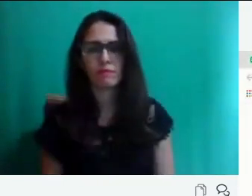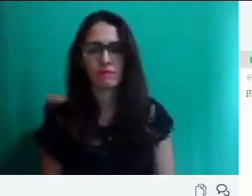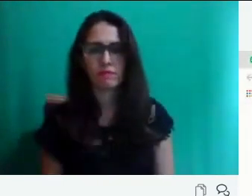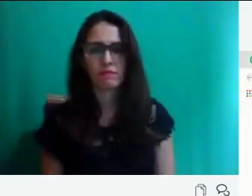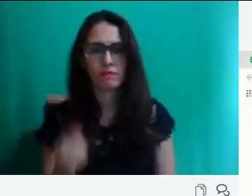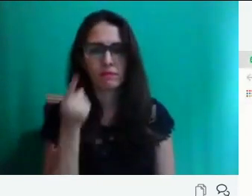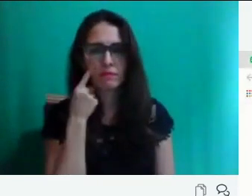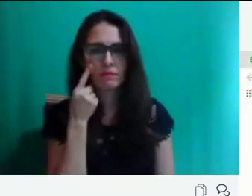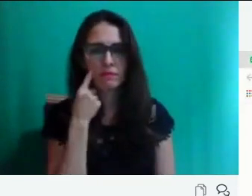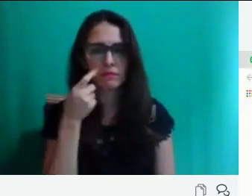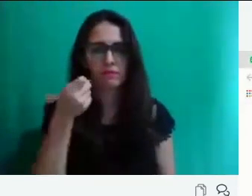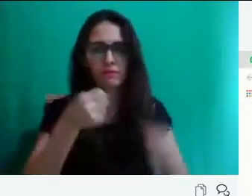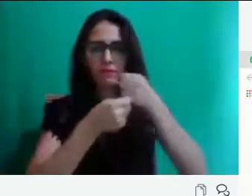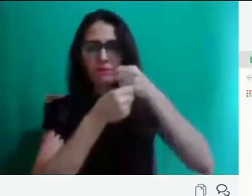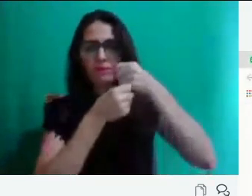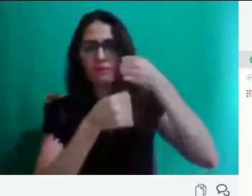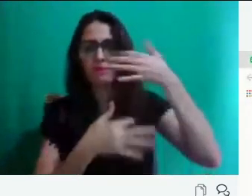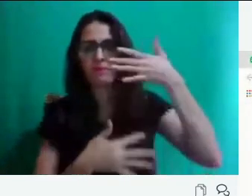Vamos gerar a lista.